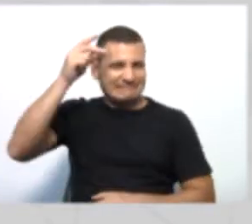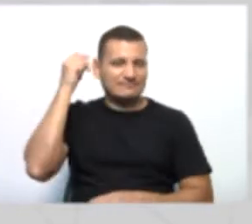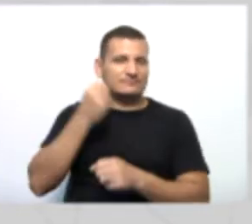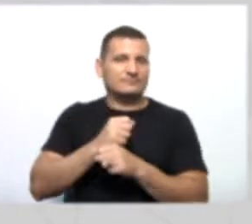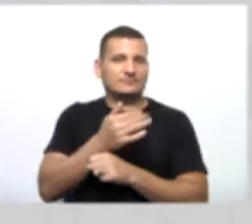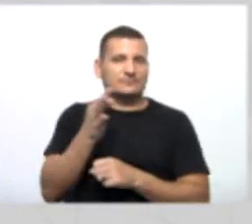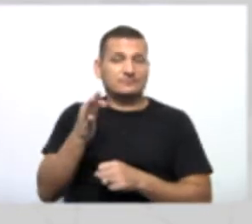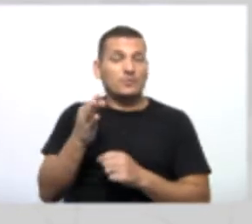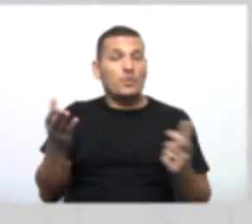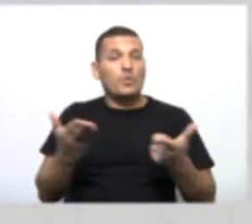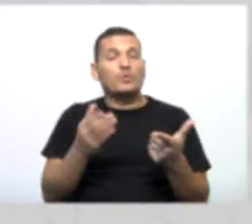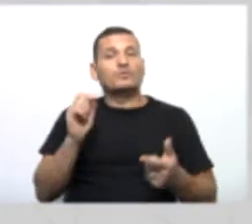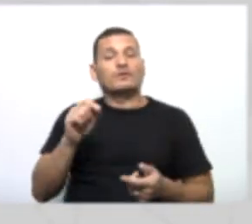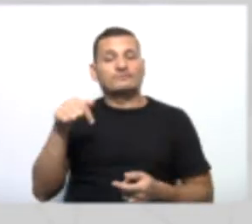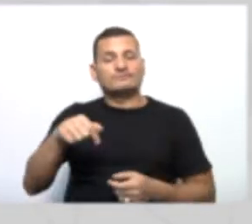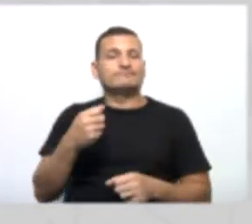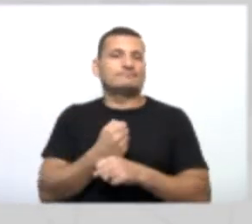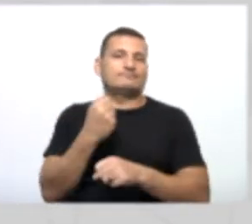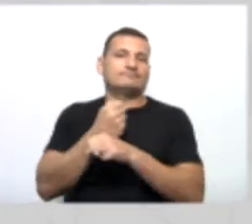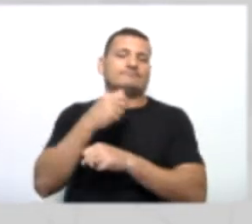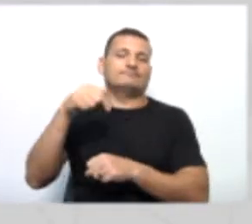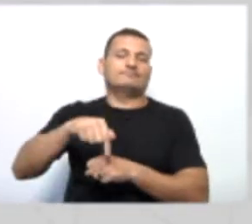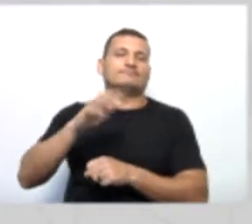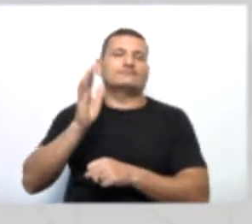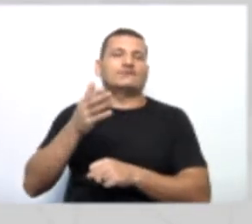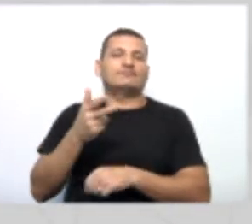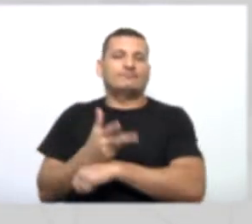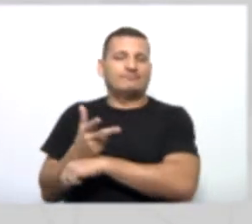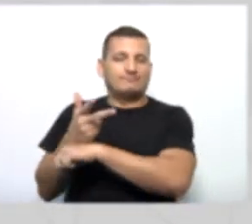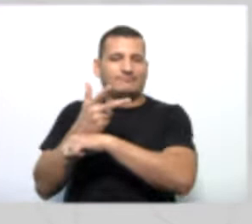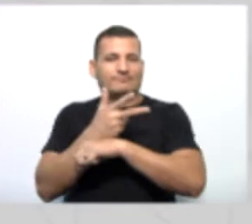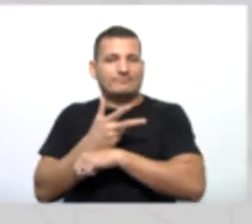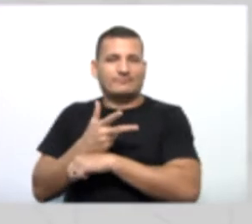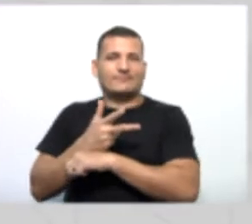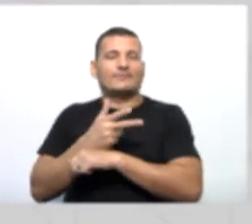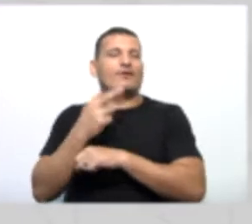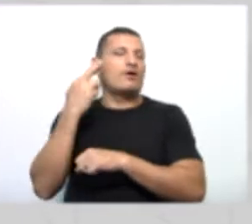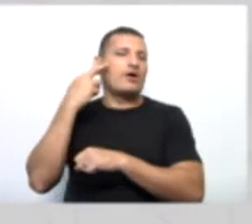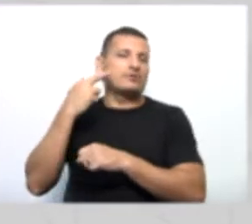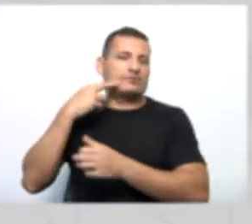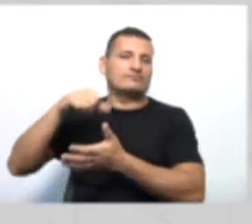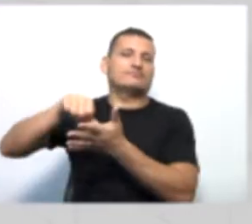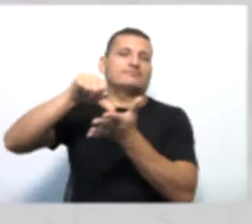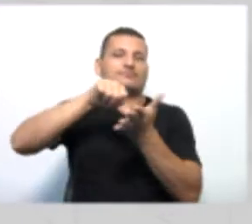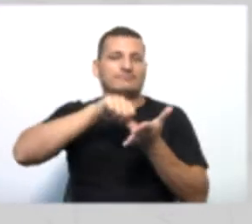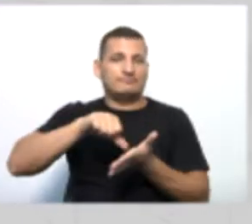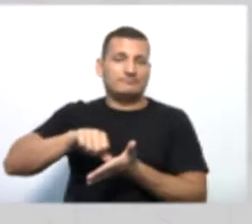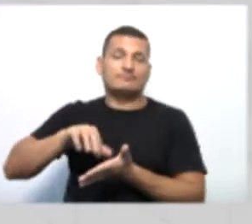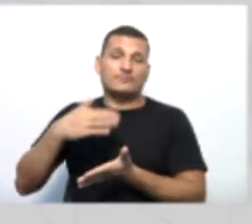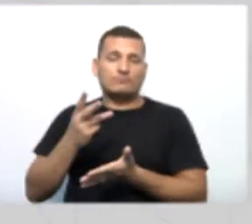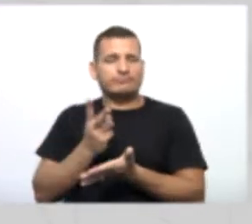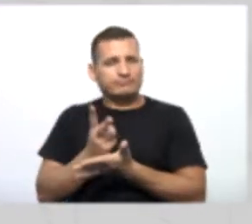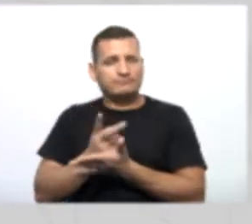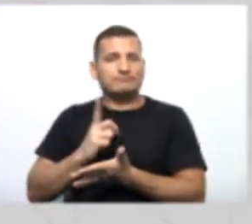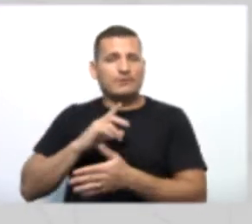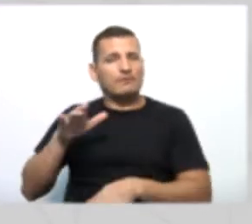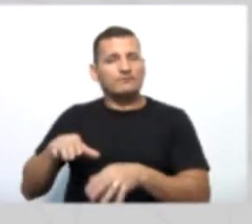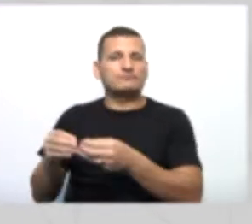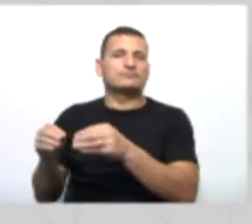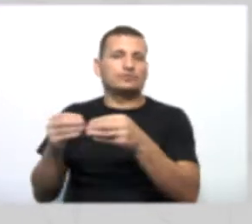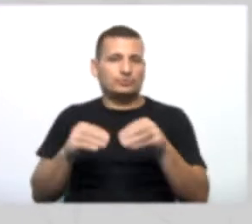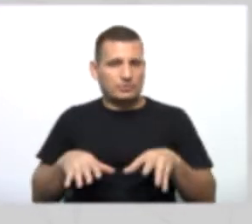um estúdio, estamos falando aqui para a Rondônia inteira, não é? Então, sempre existirão impactos ambientais, mas que sejam